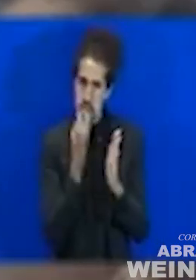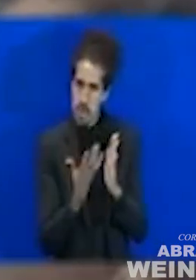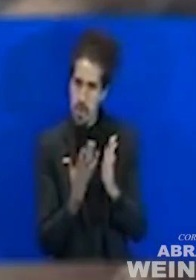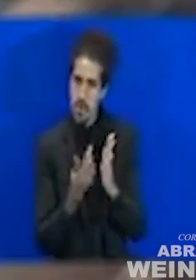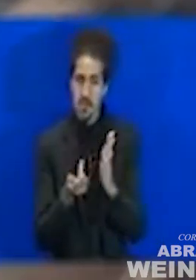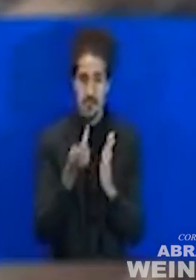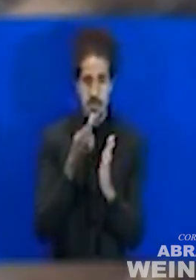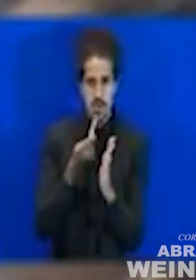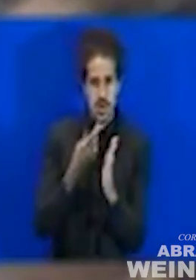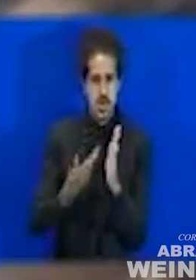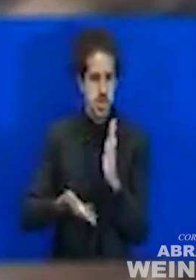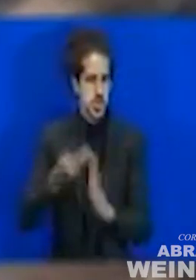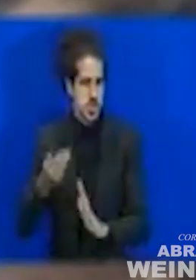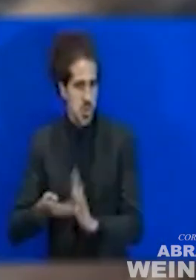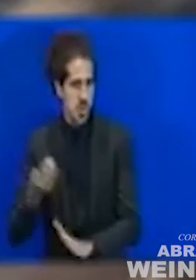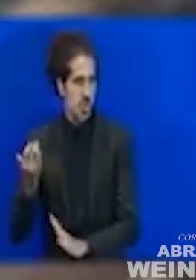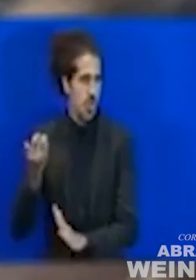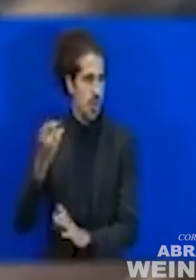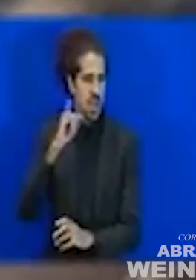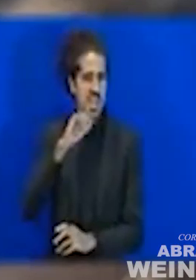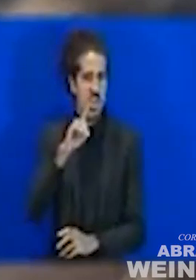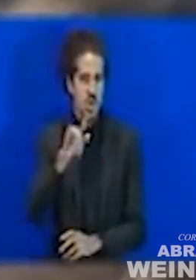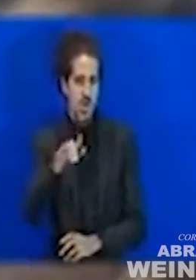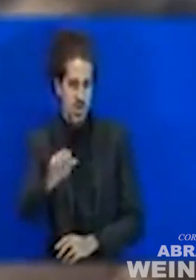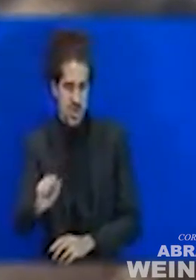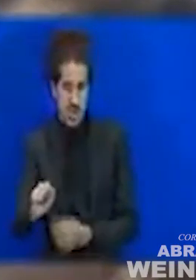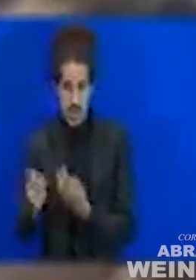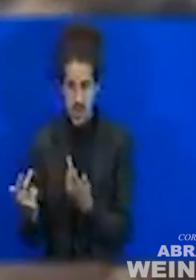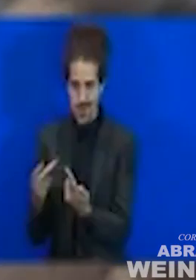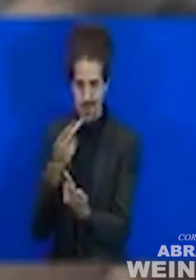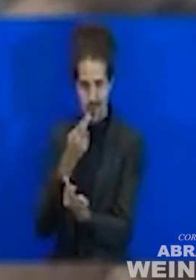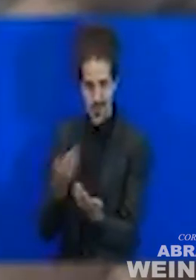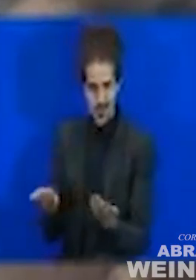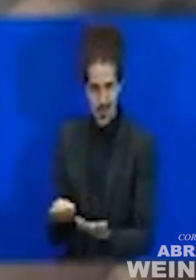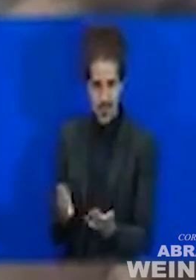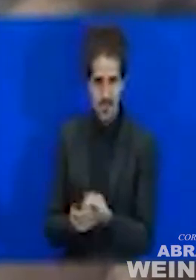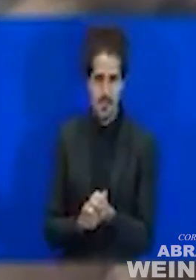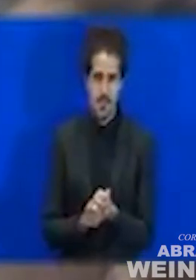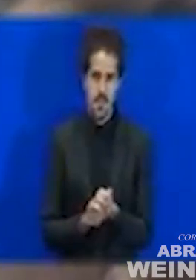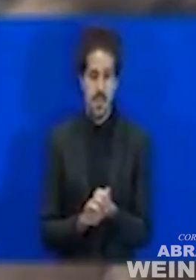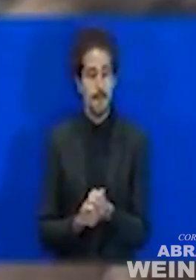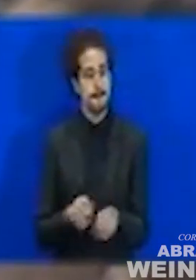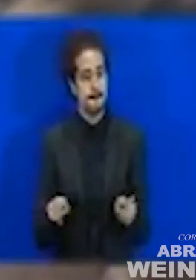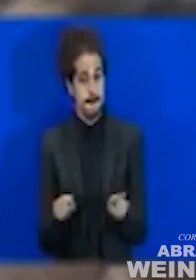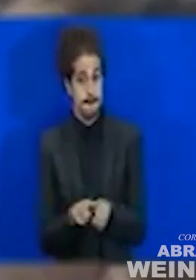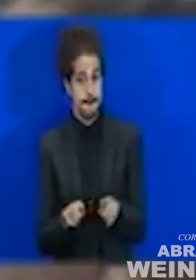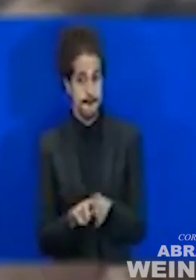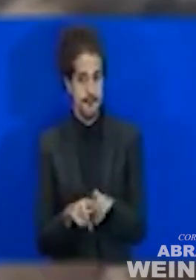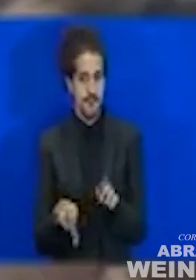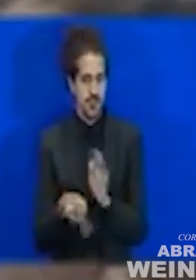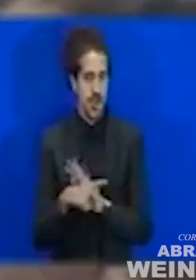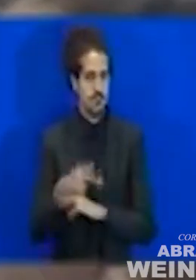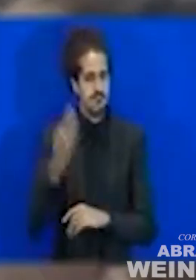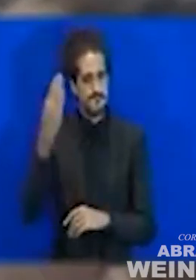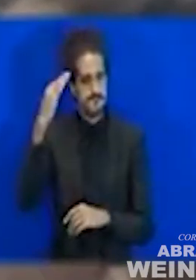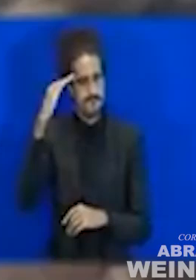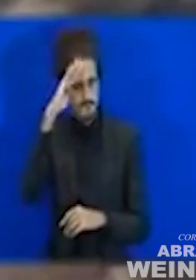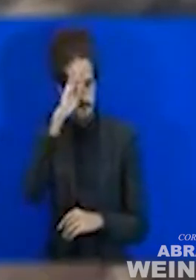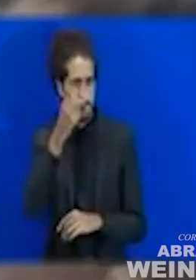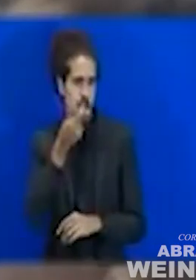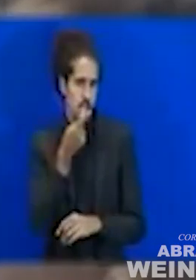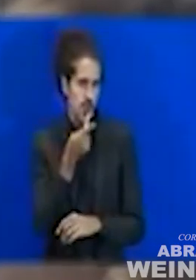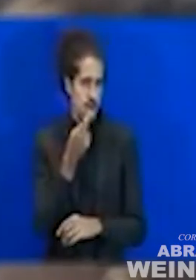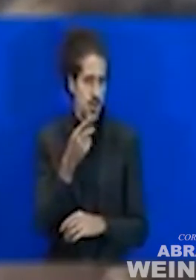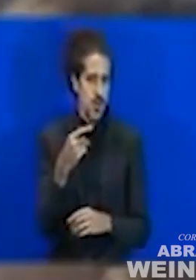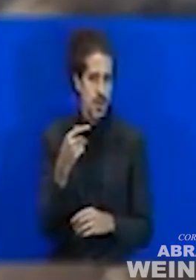sobre a ausência de questões ideológicas também, como o senhor pontuou hoje. E também o presidente frisou que não teve acesso de